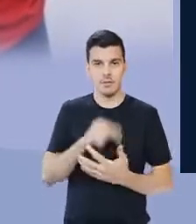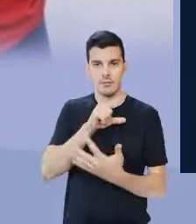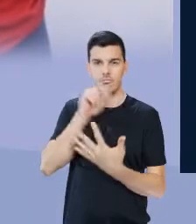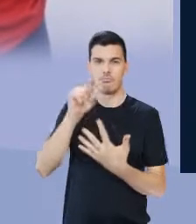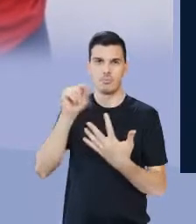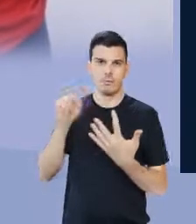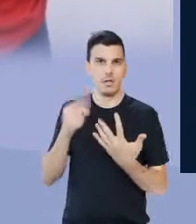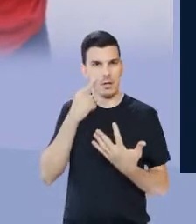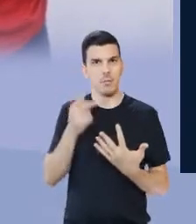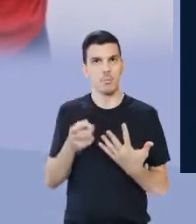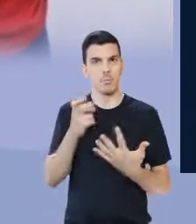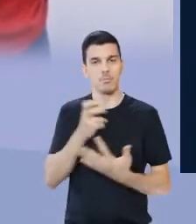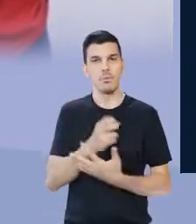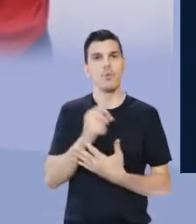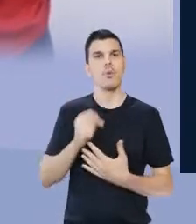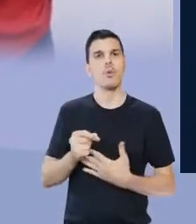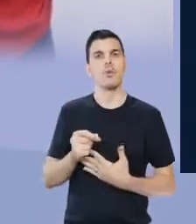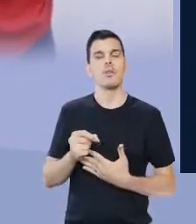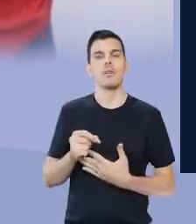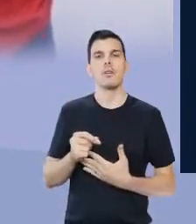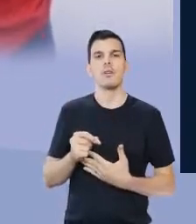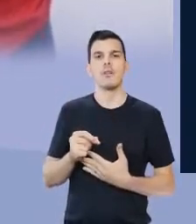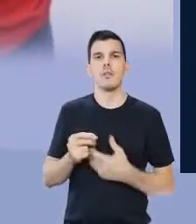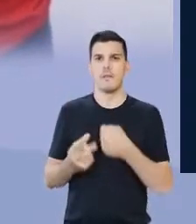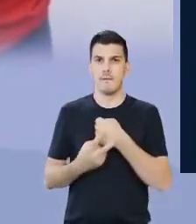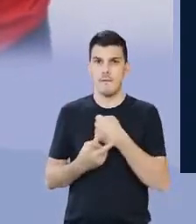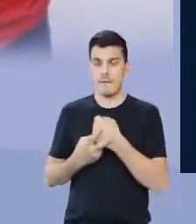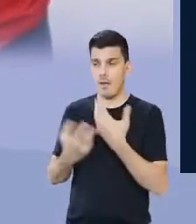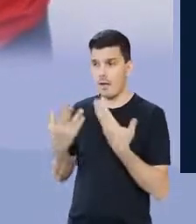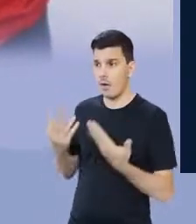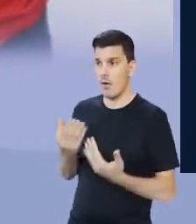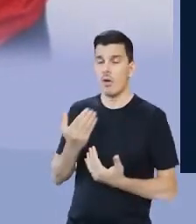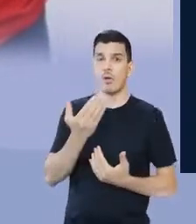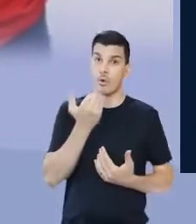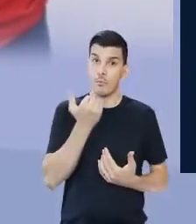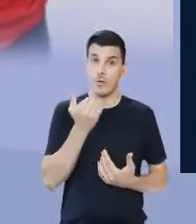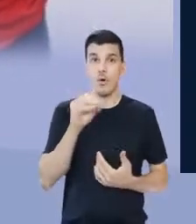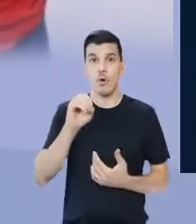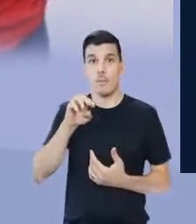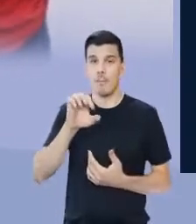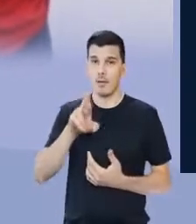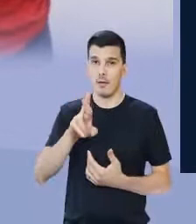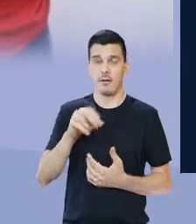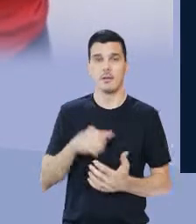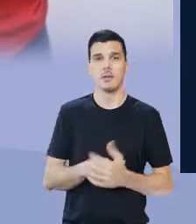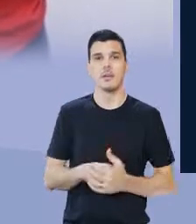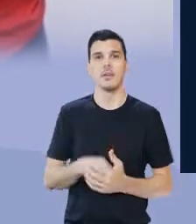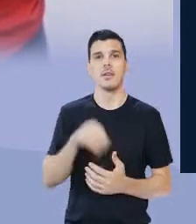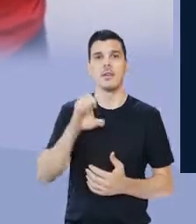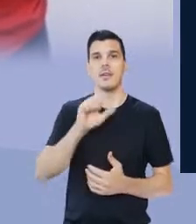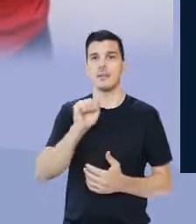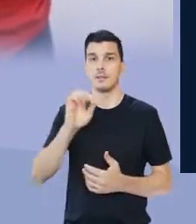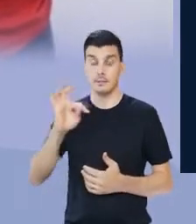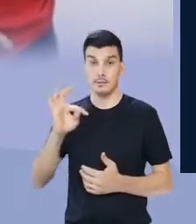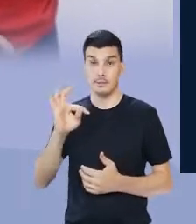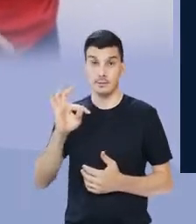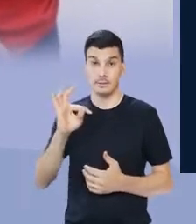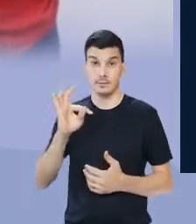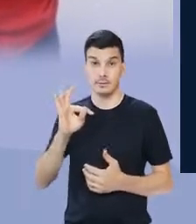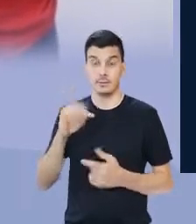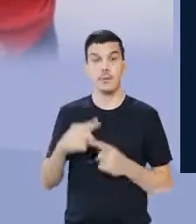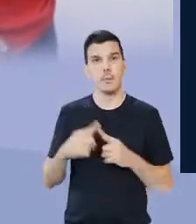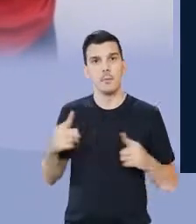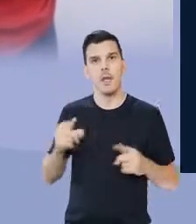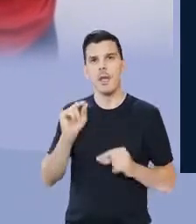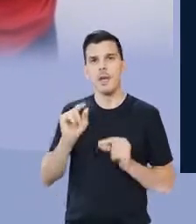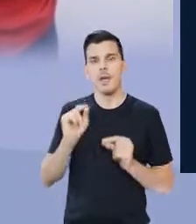opções, a gente vai ter que falar que é o verbo comer. Então, qual que é o verbo comer no passado? O verbo comer é o eat, mas ele é um verbo